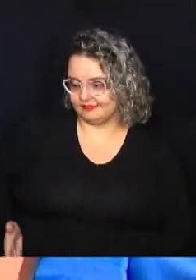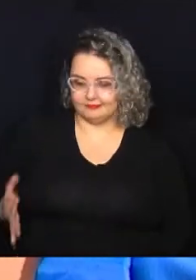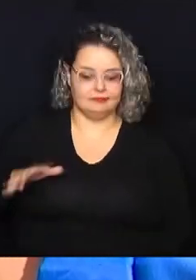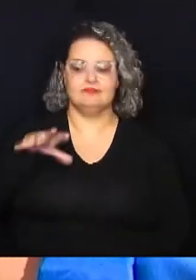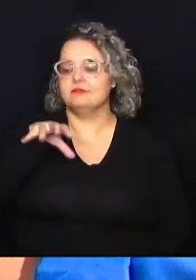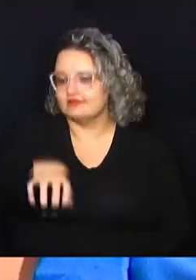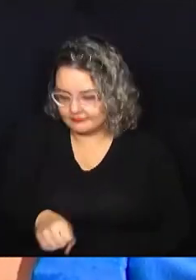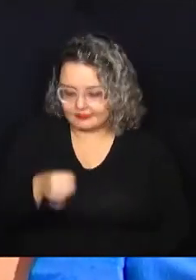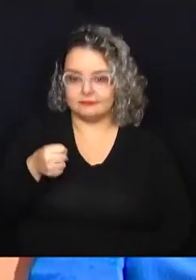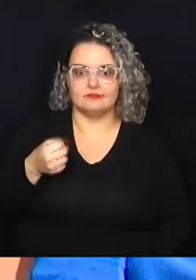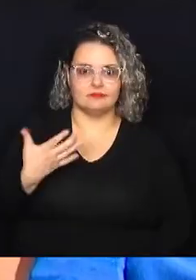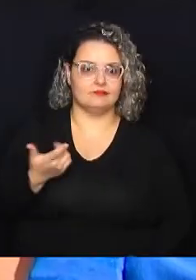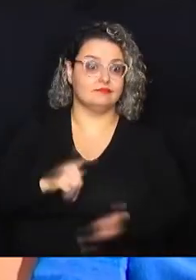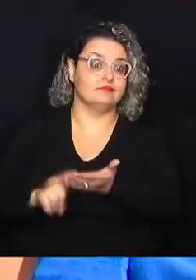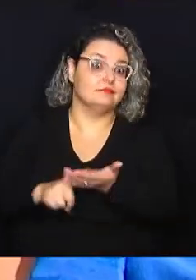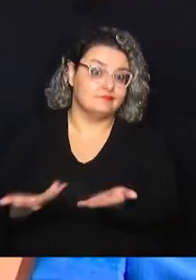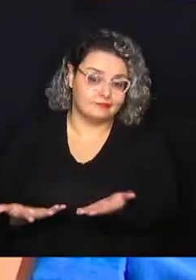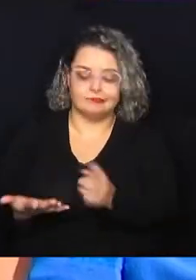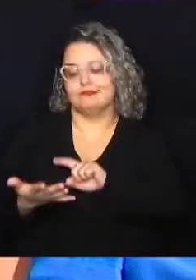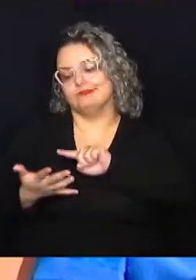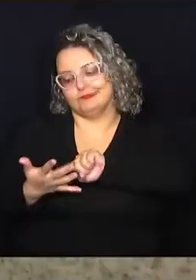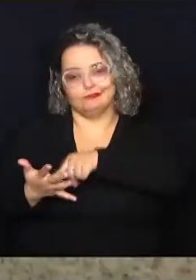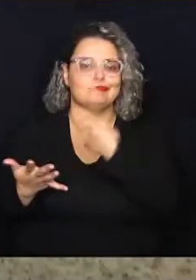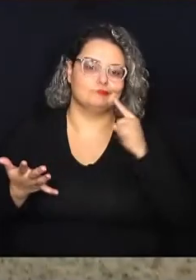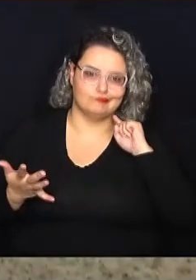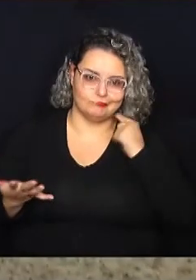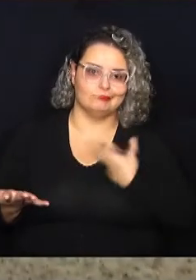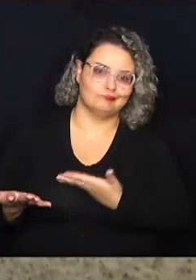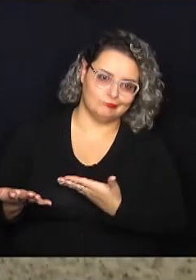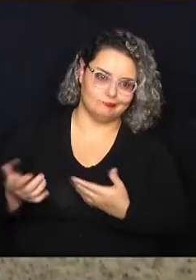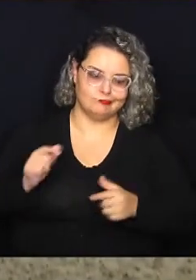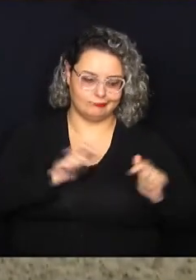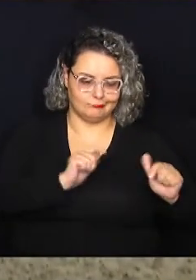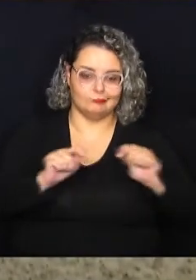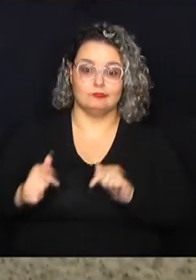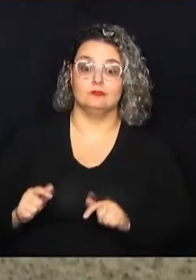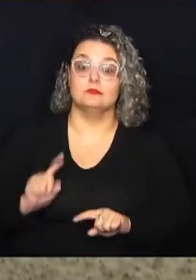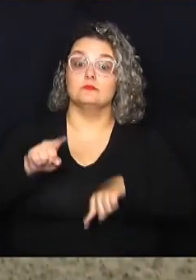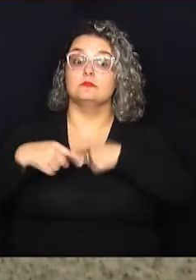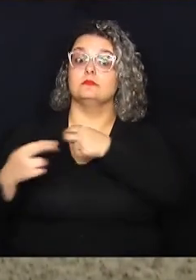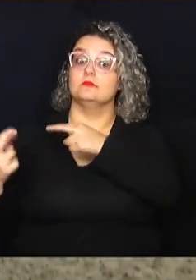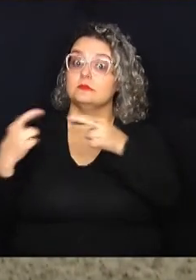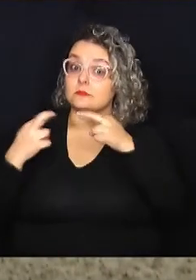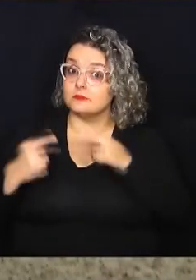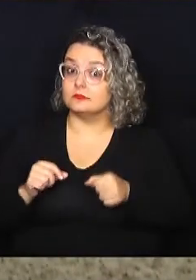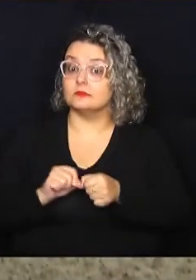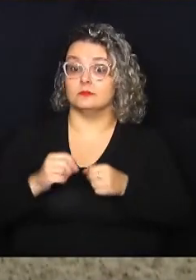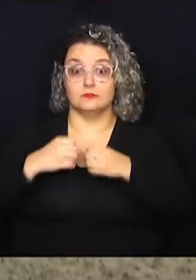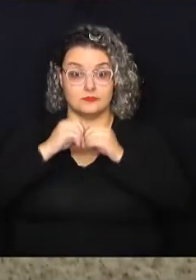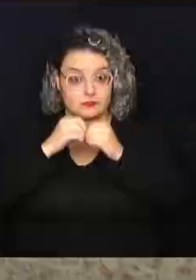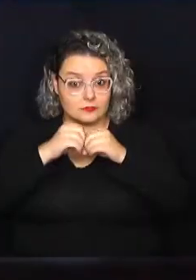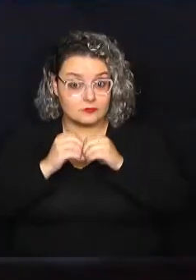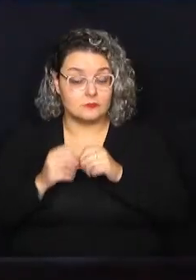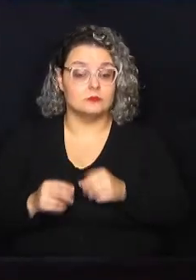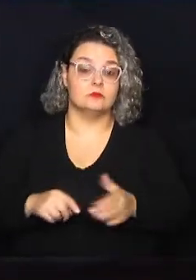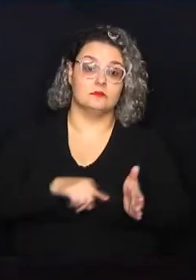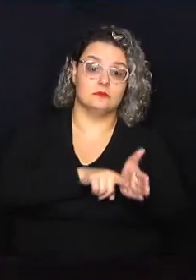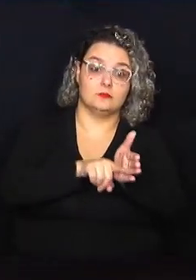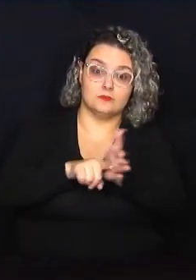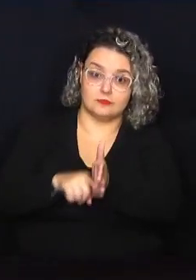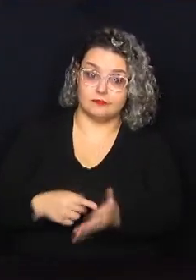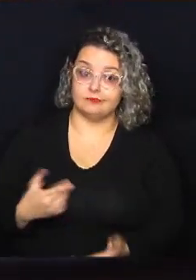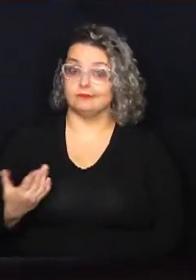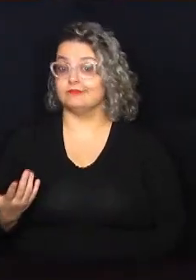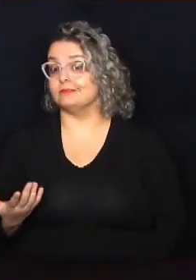celular depois sem higienizar vai estar contaminando outras áreas também outra análise feita em laboratório durante a pesquisa foi